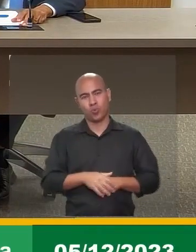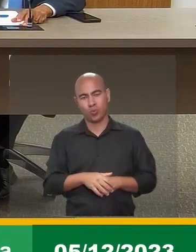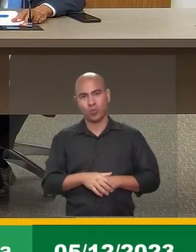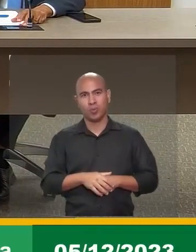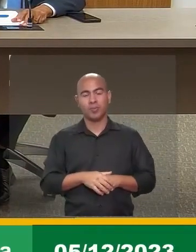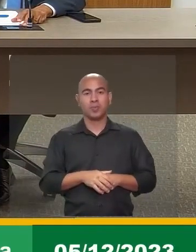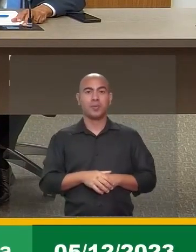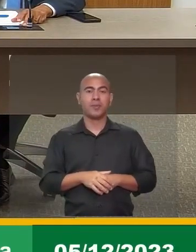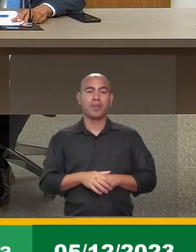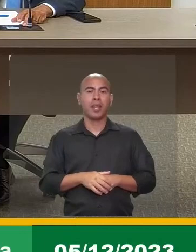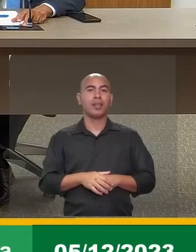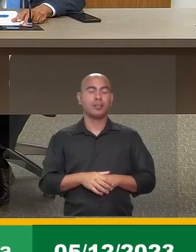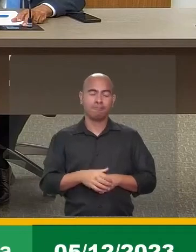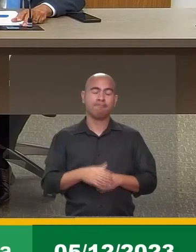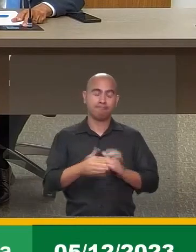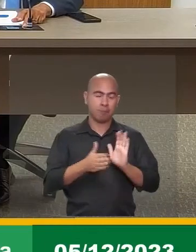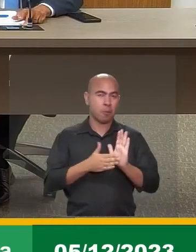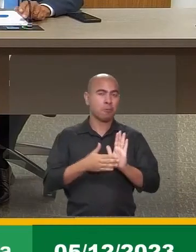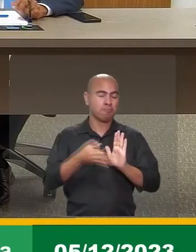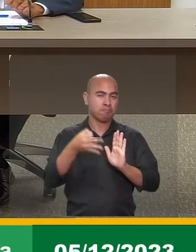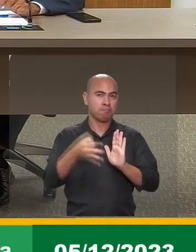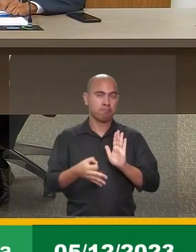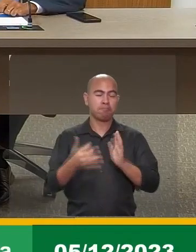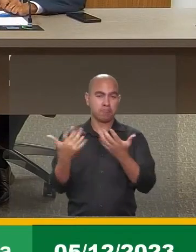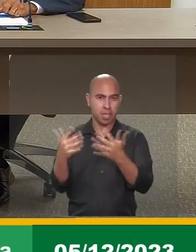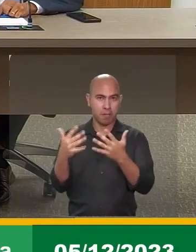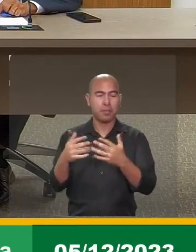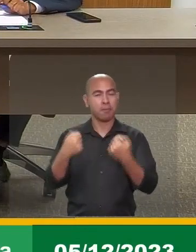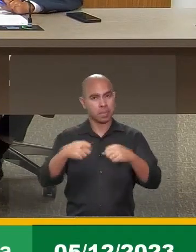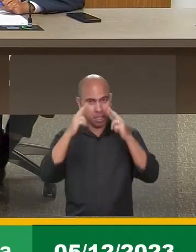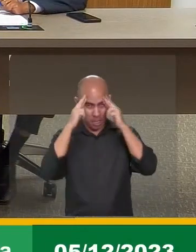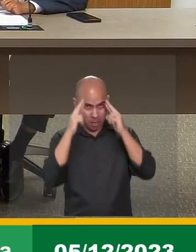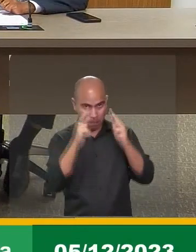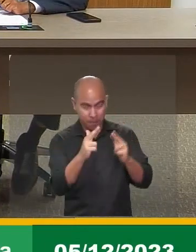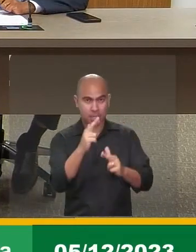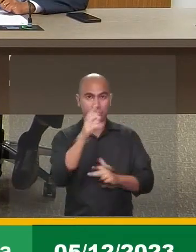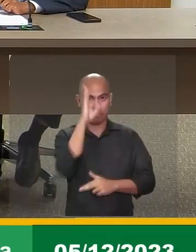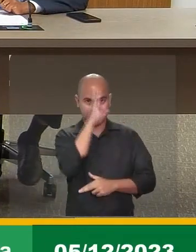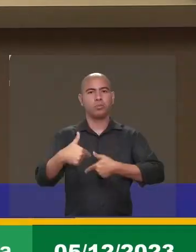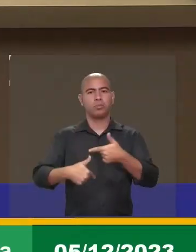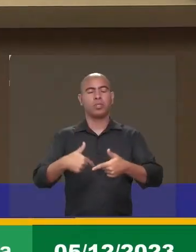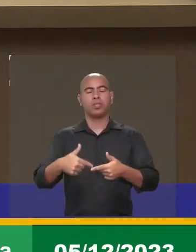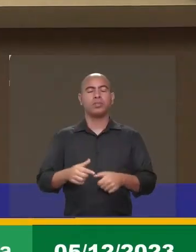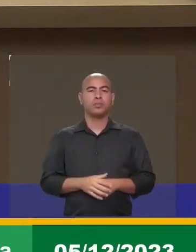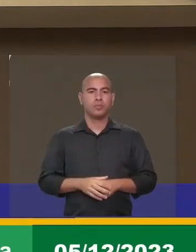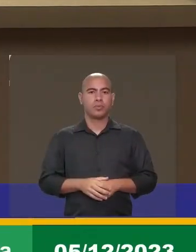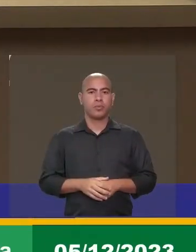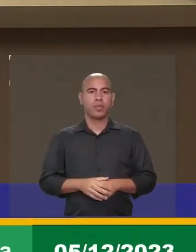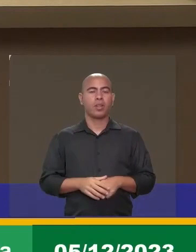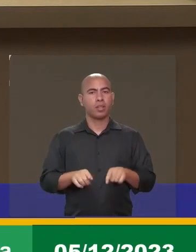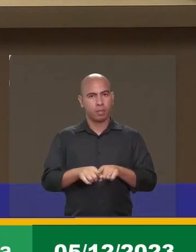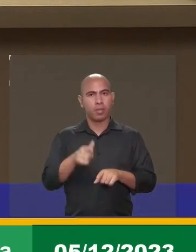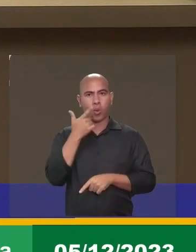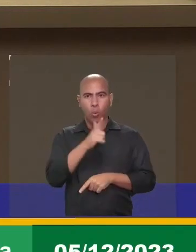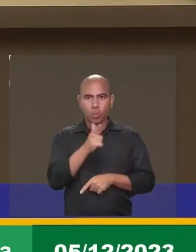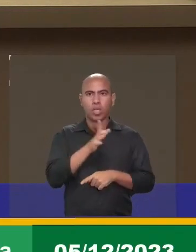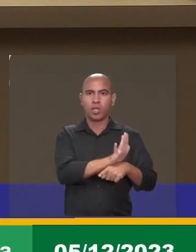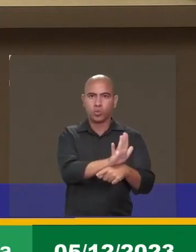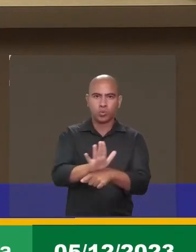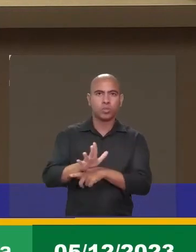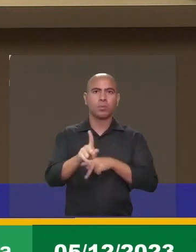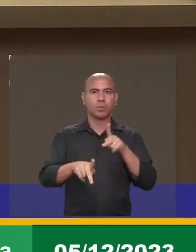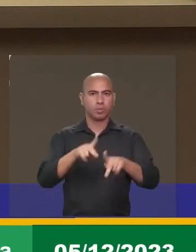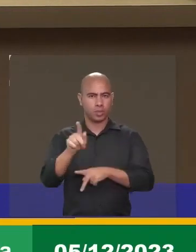e Legislação Participativa discutiu 4 projetos de lei. O colegiado é presidido pelo deputado